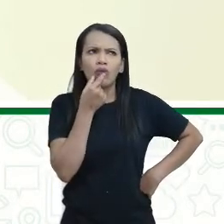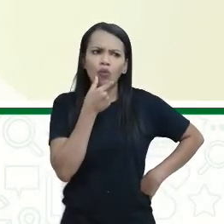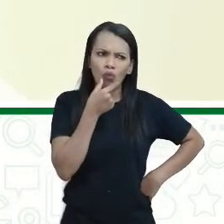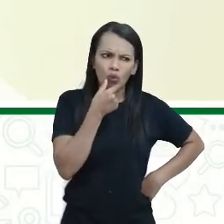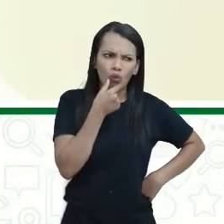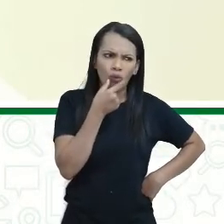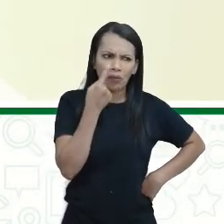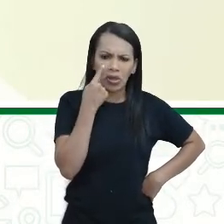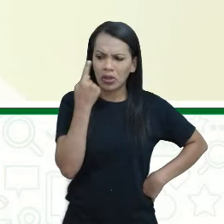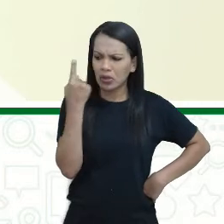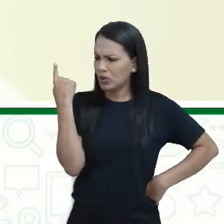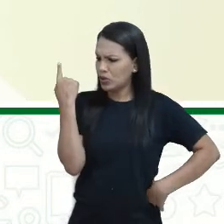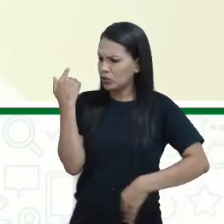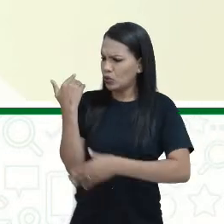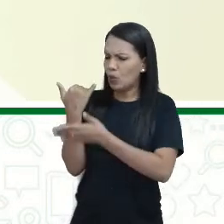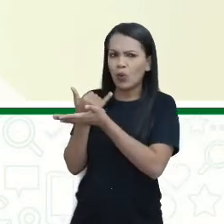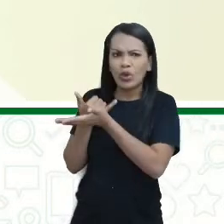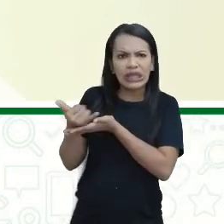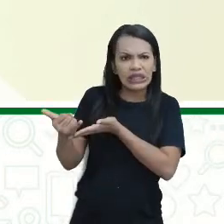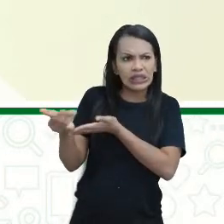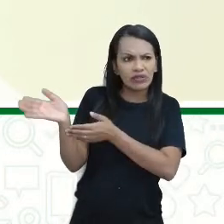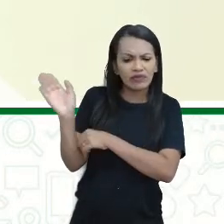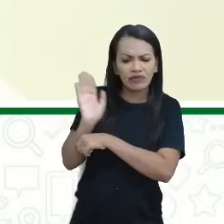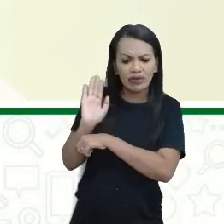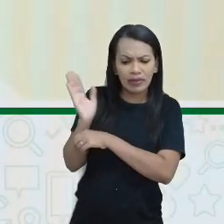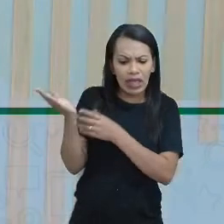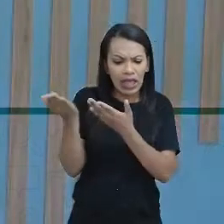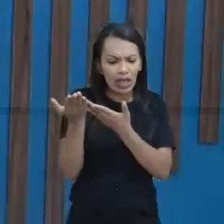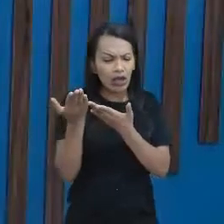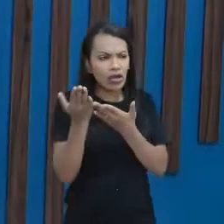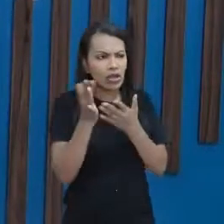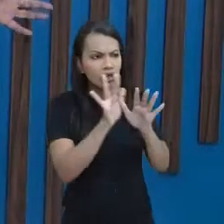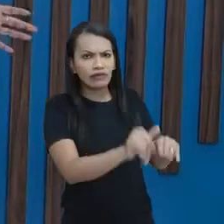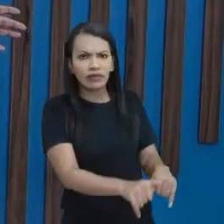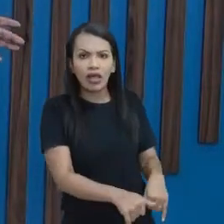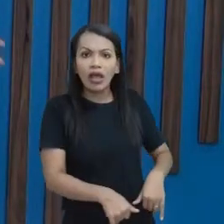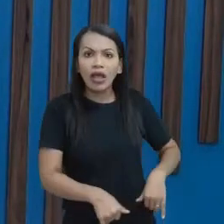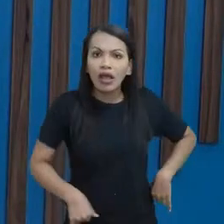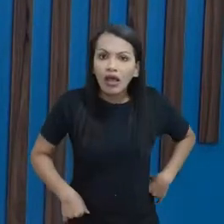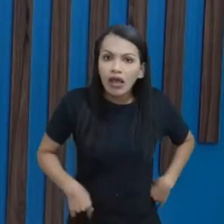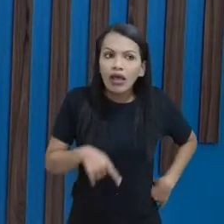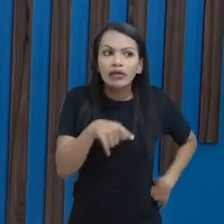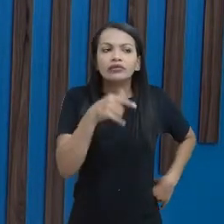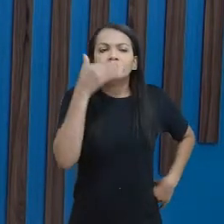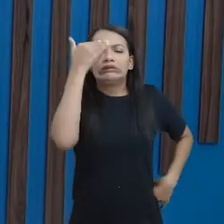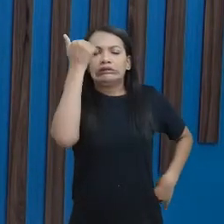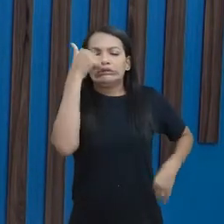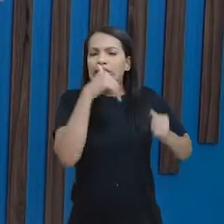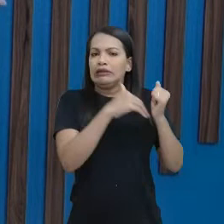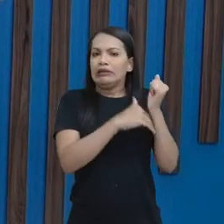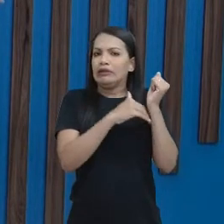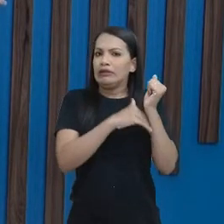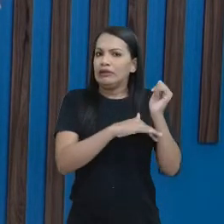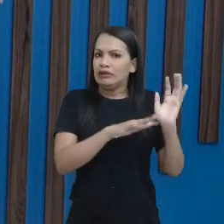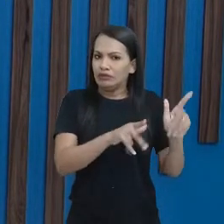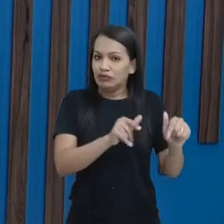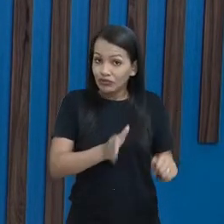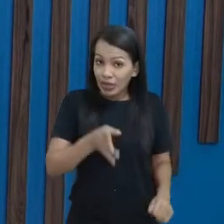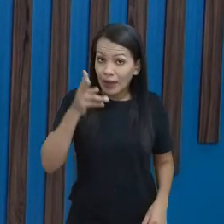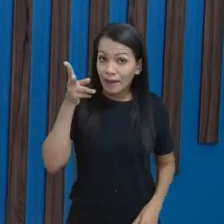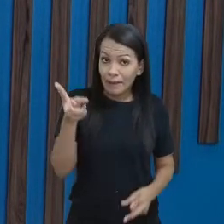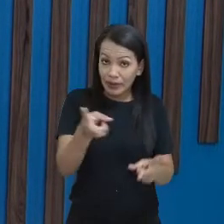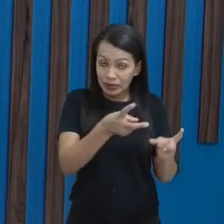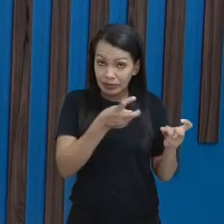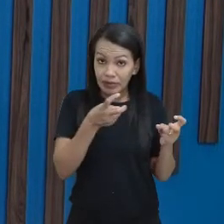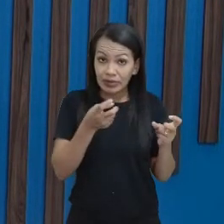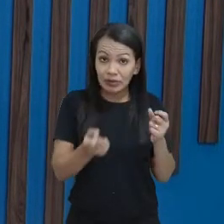filme, eita, ele aparece agora no final e era justamente ele que estava com todo o segredo. Já perceberam? Não